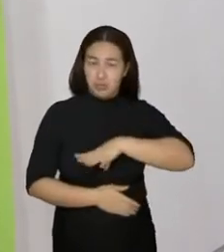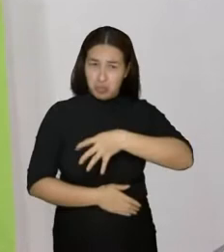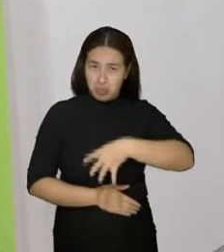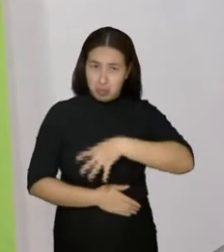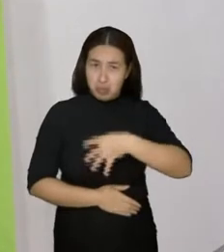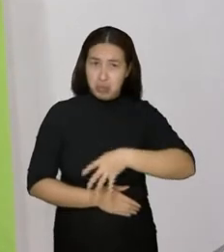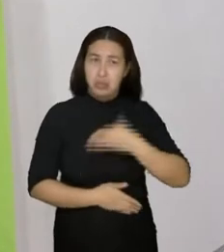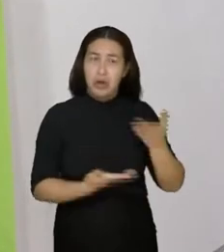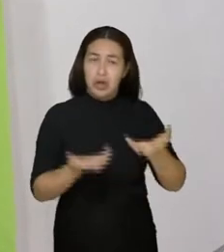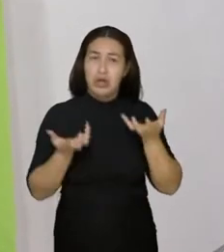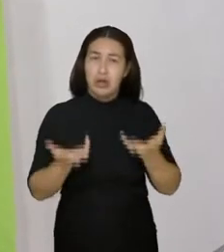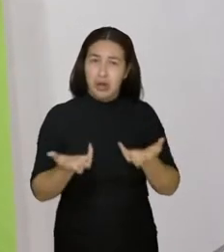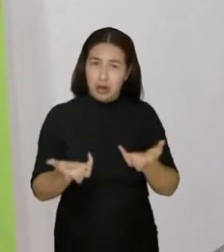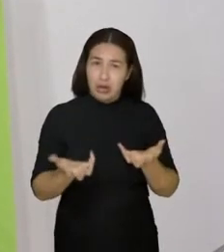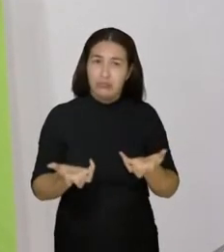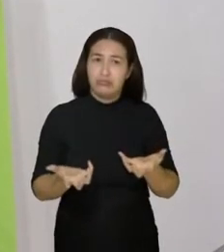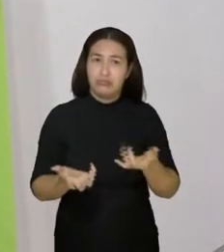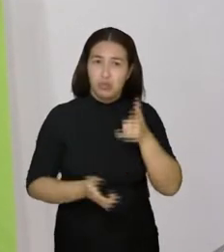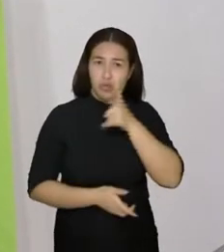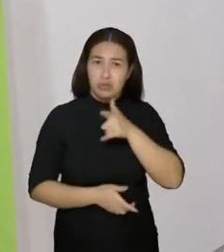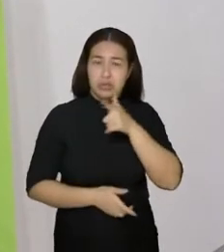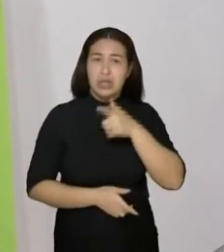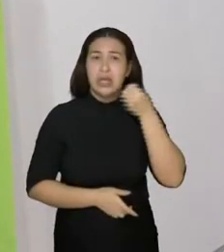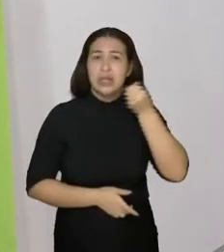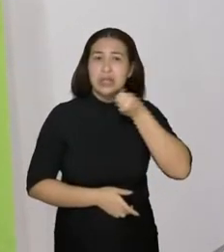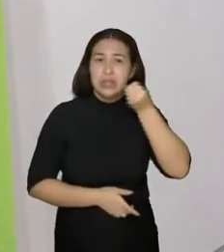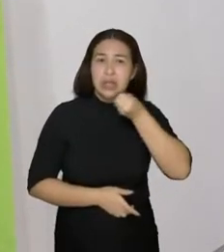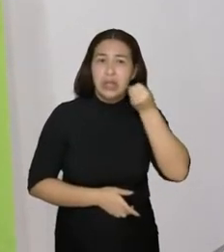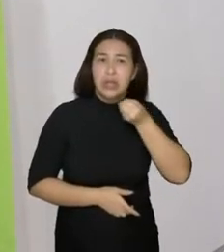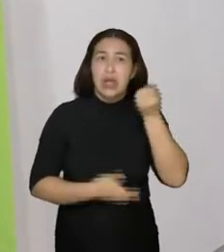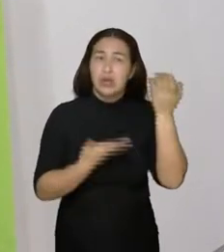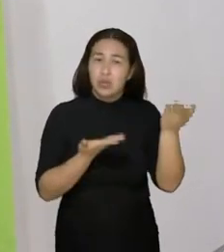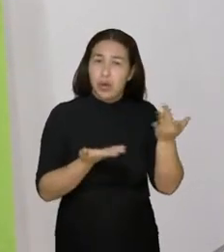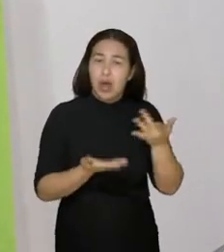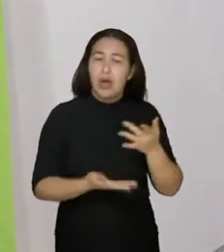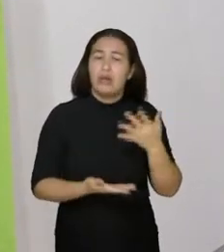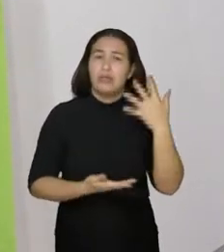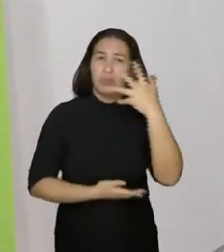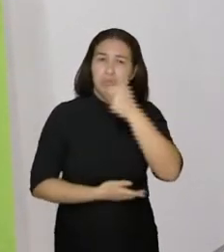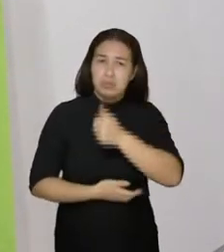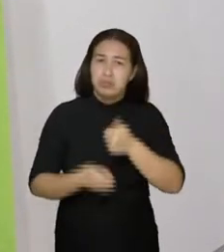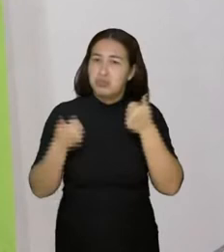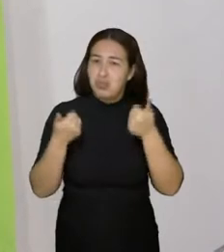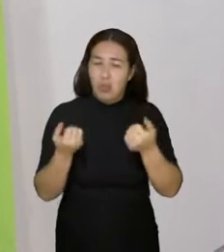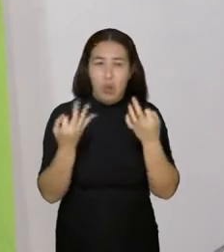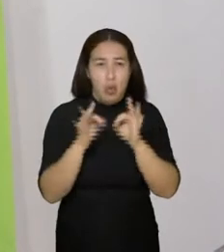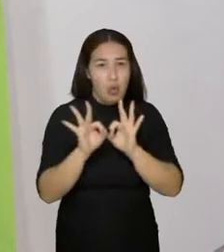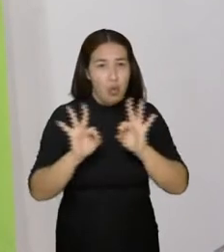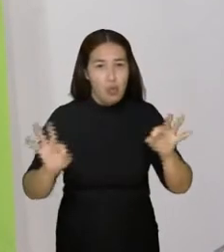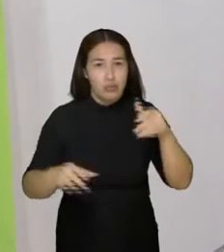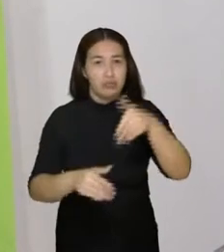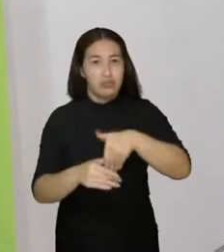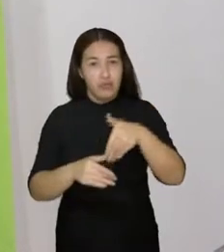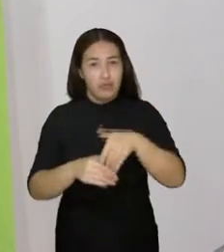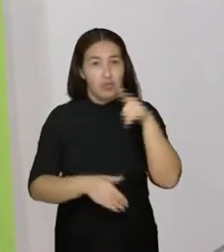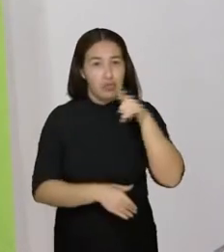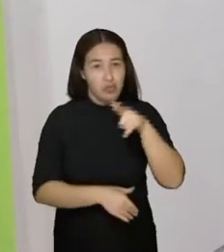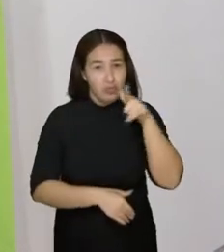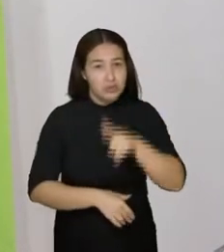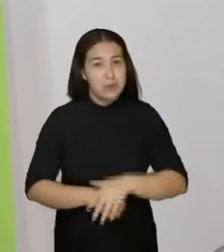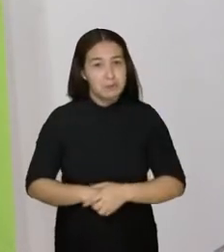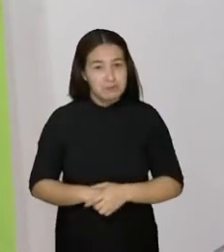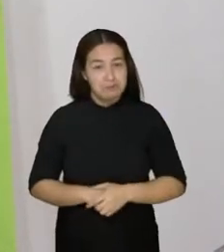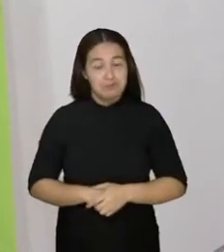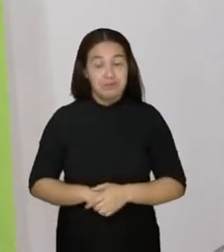na busca de uma cadeira no Senado e que fez bonito Bela votação de fato hoje